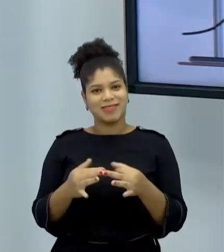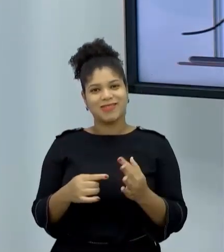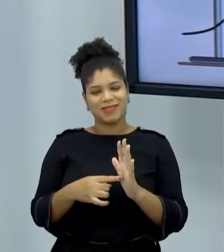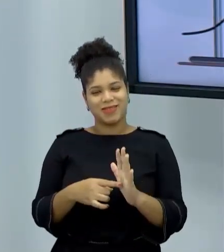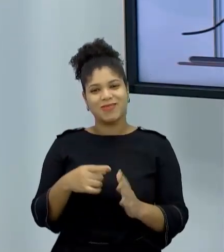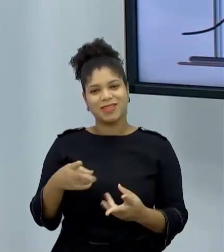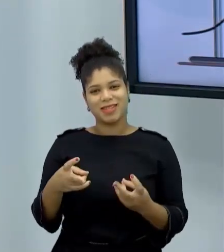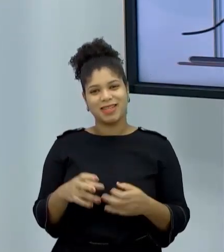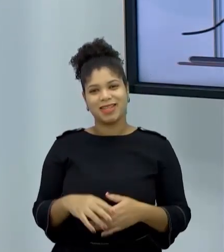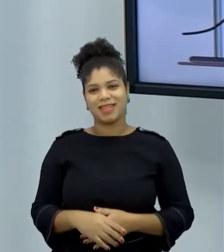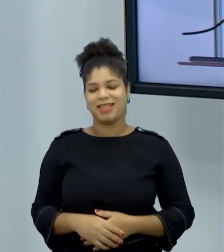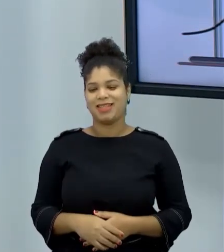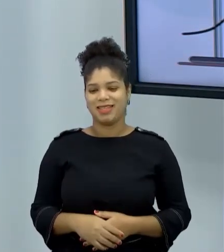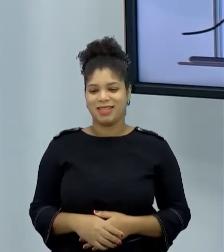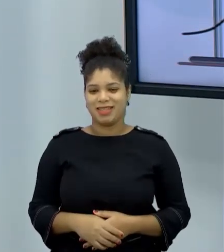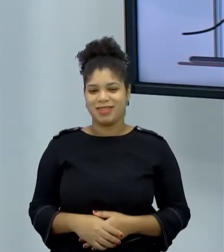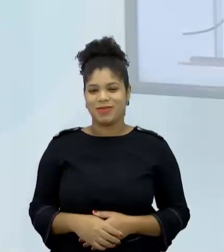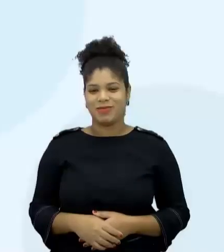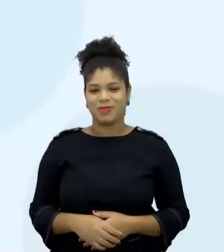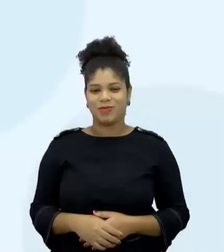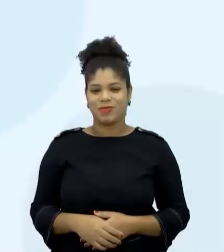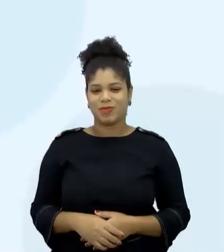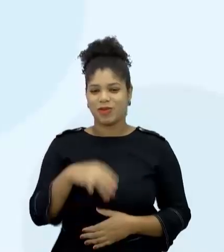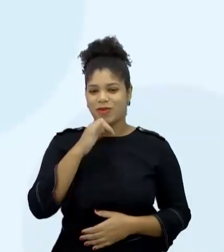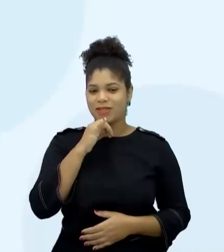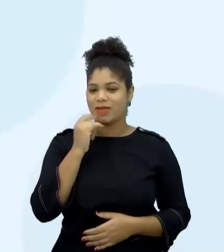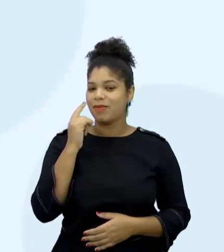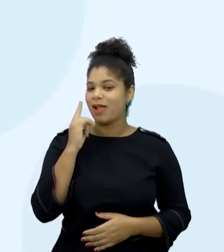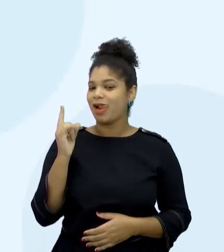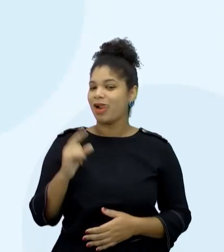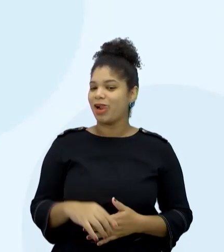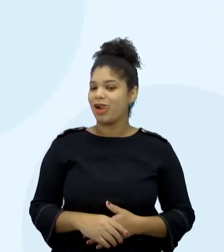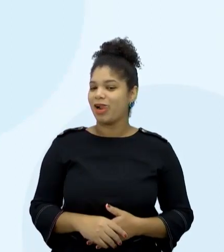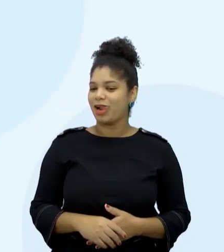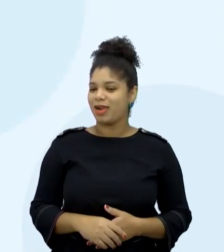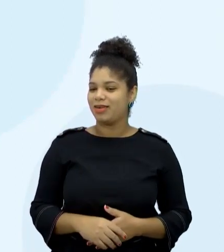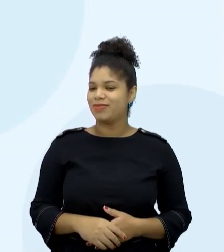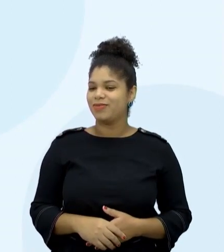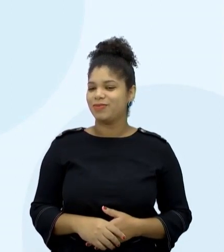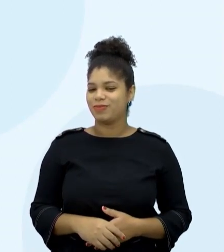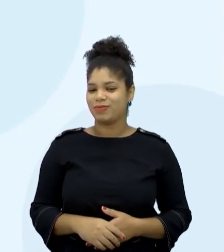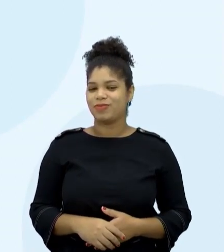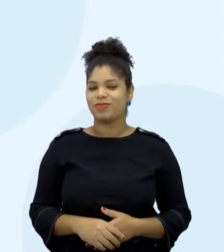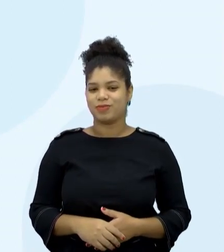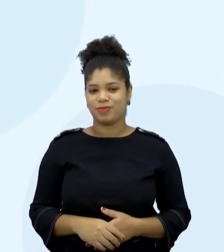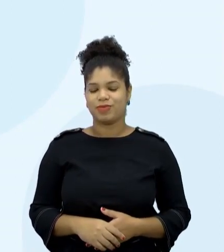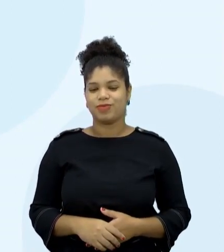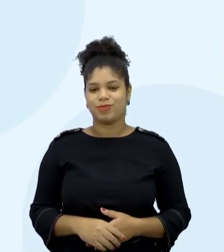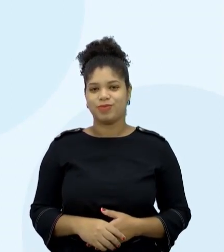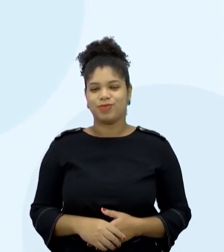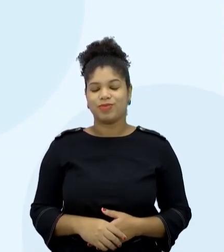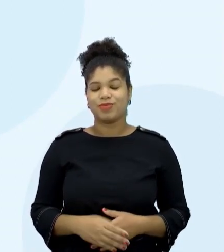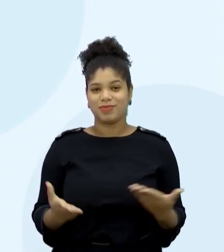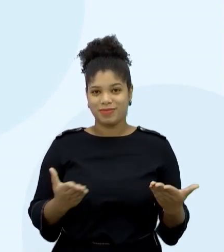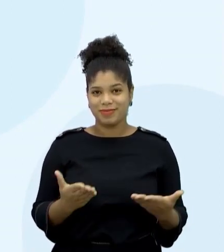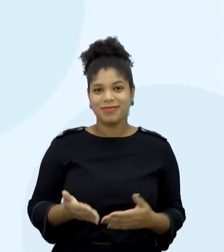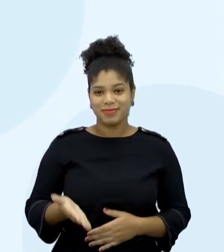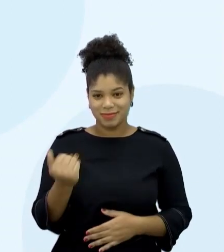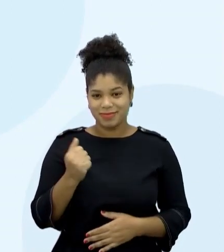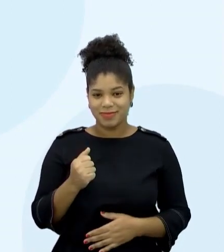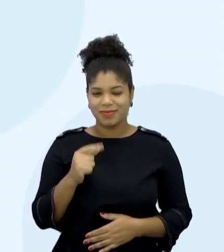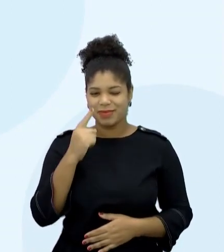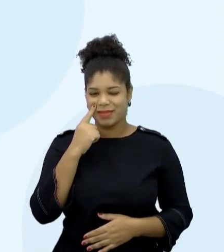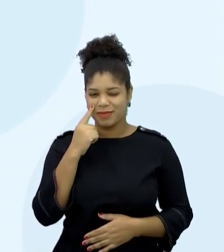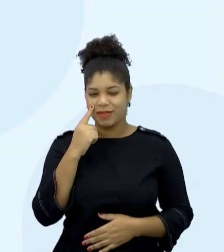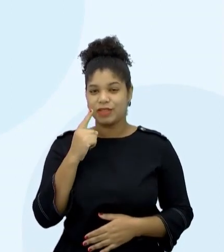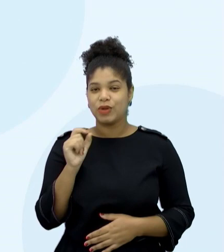ó. Tá bom? Olha lá, olha lá. Isso, destilação simples. Agora, vamos fazer aí o